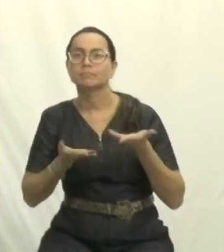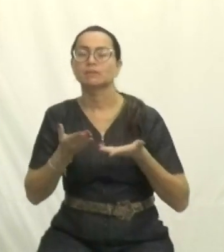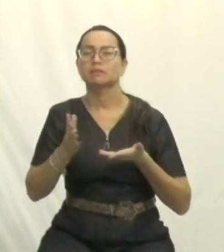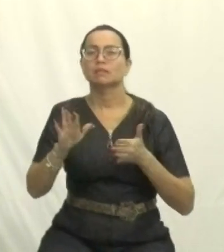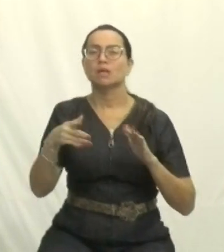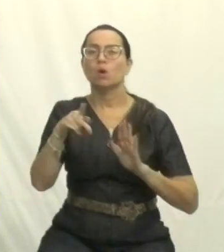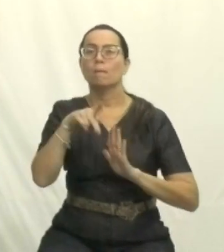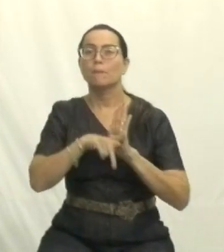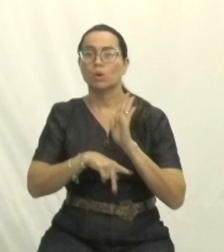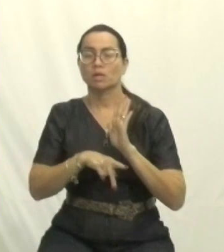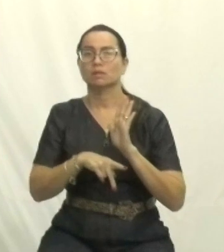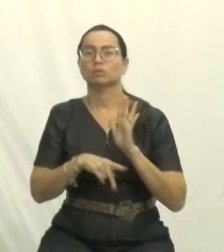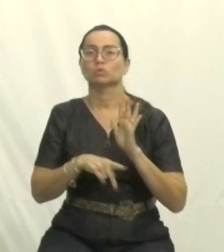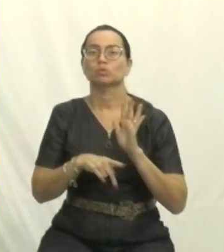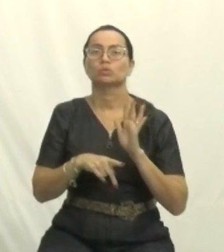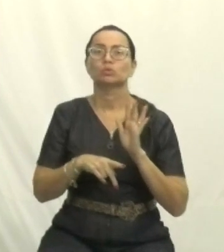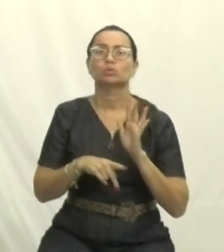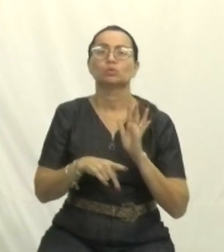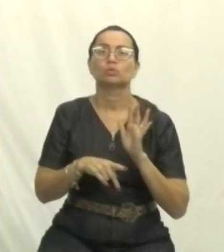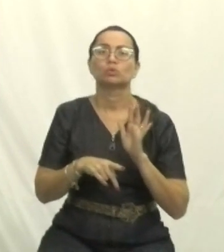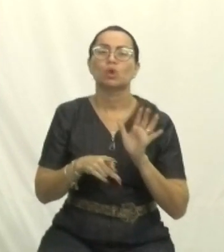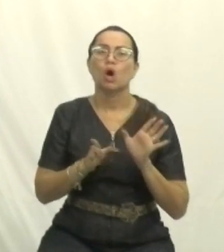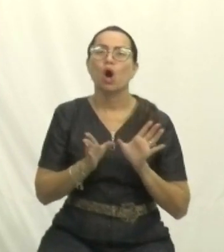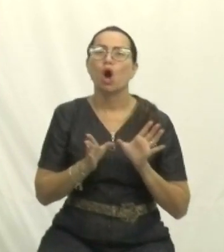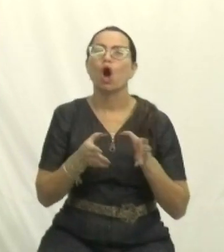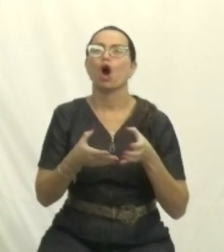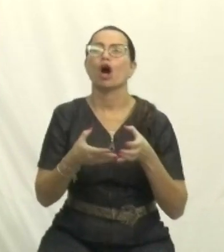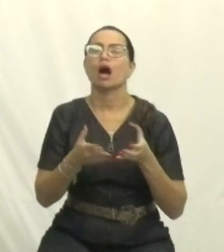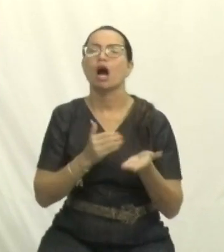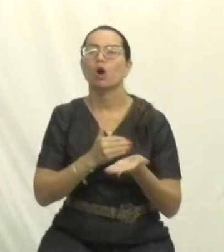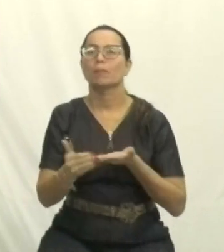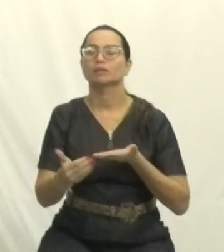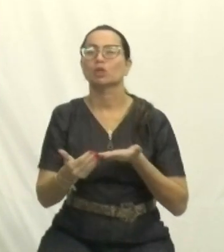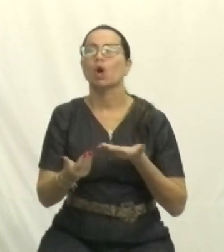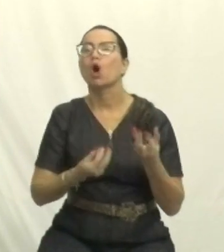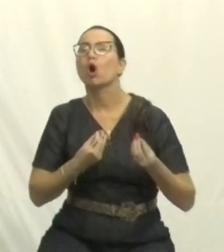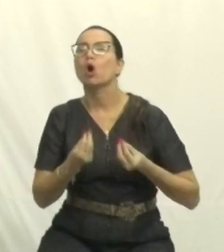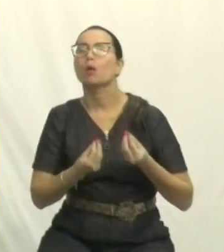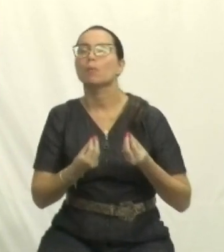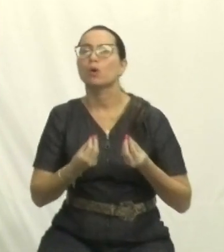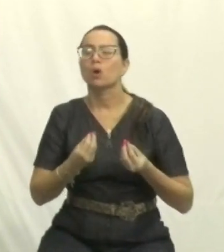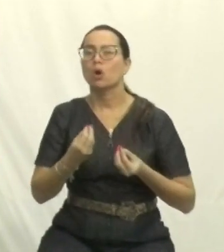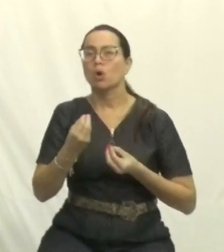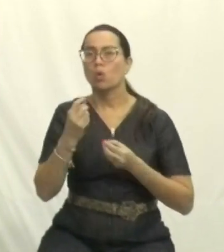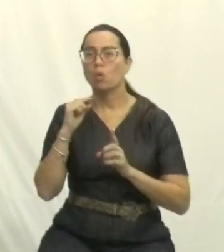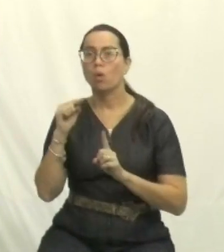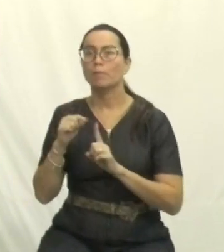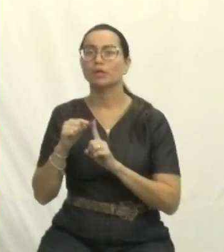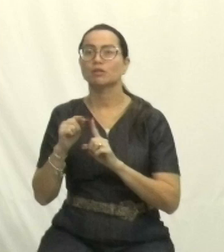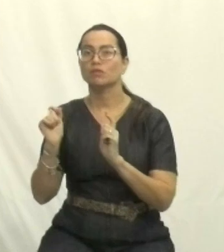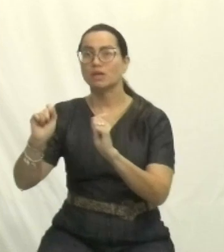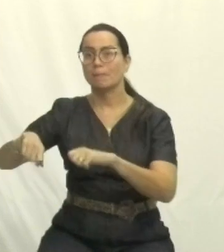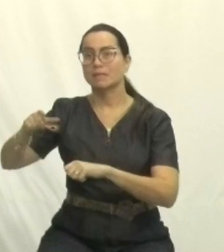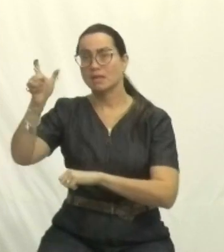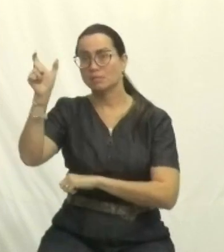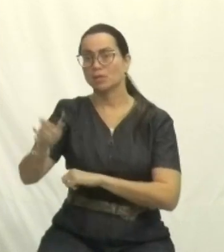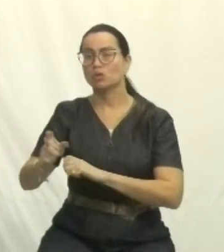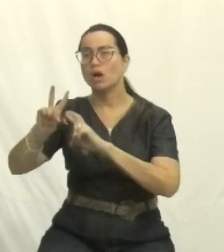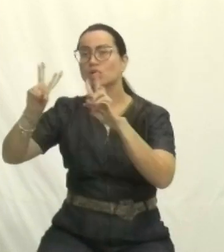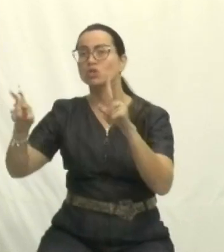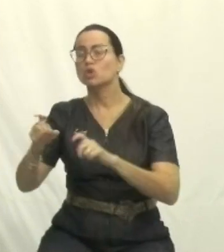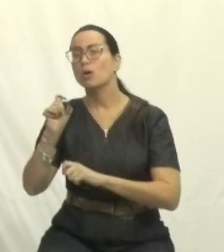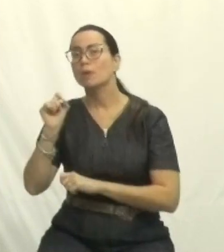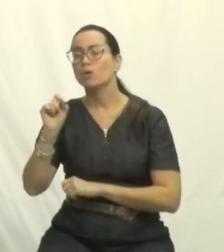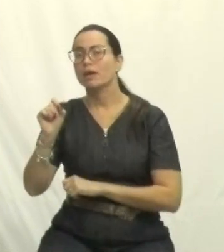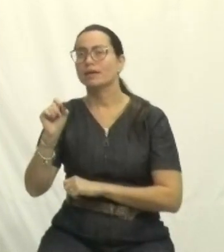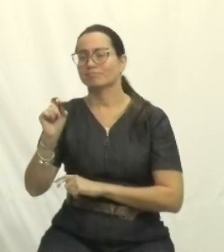iniciou com a ideia de nós capacitarmos as pessoas da comunidade sobre primeiros socorros e